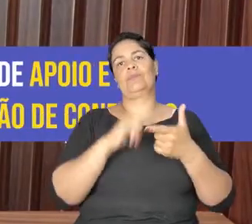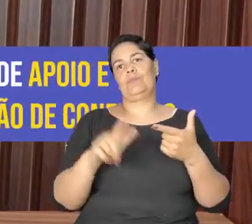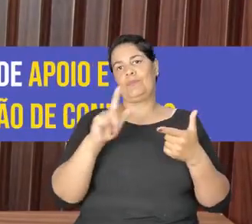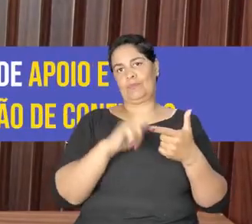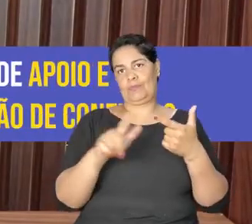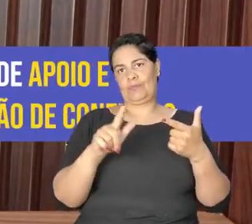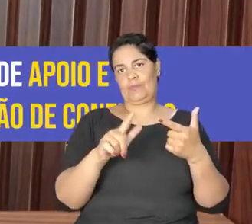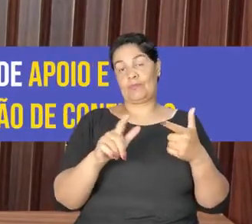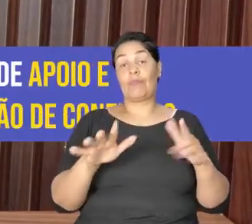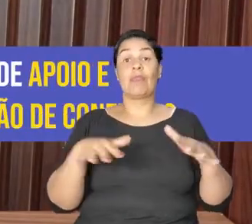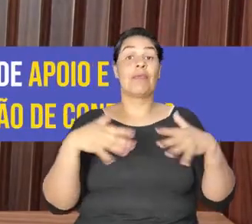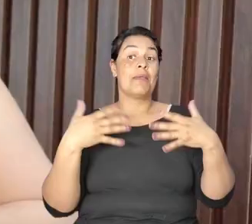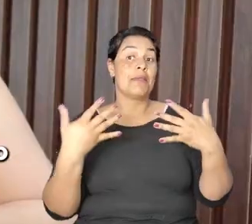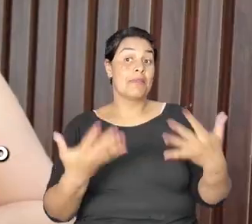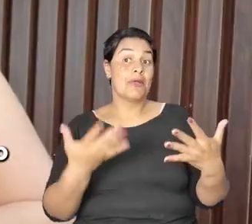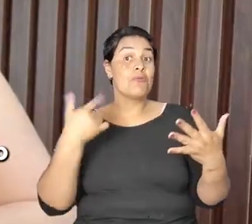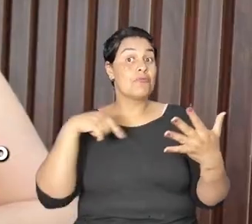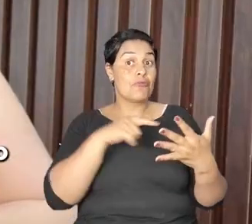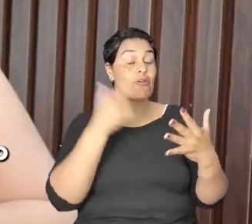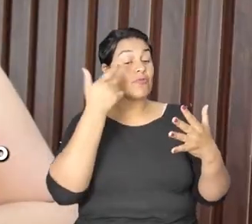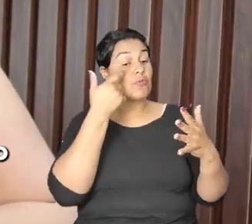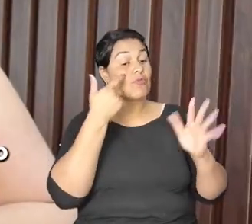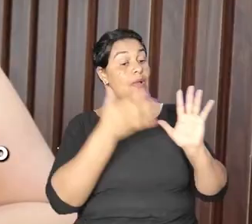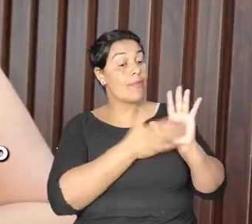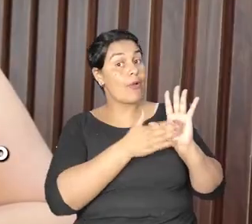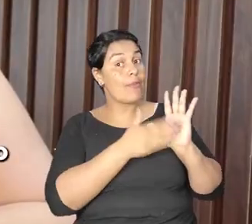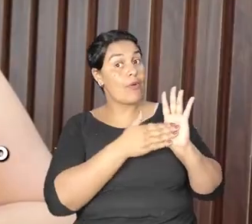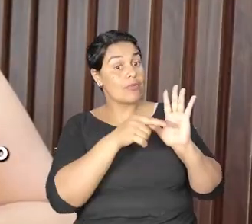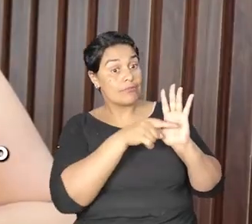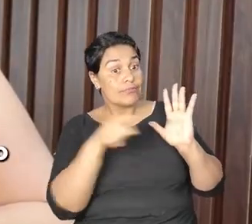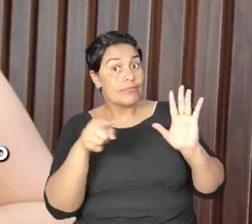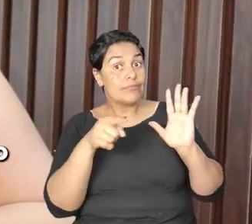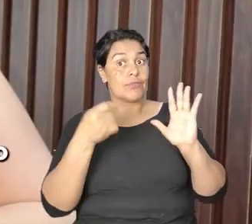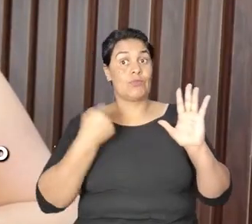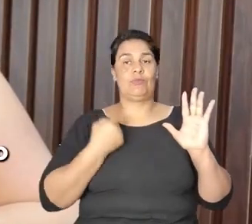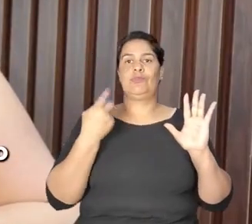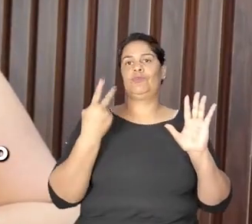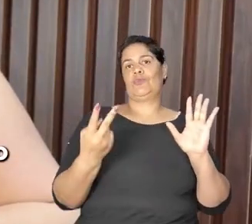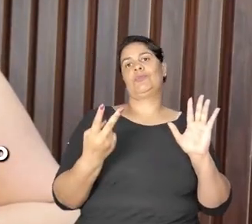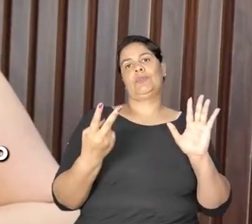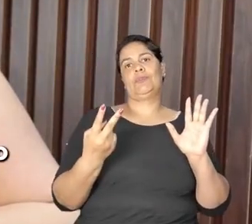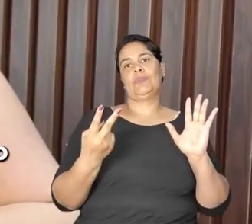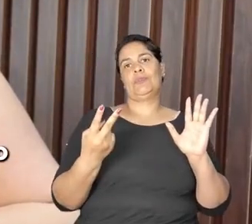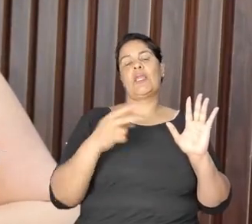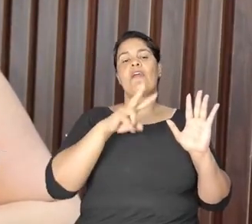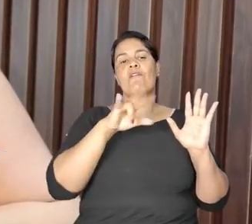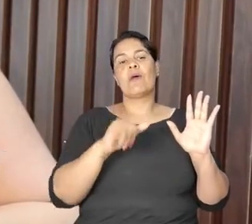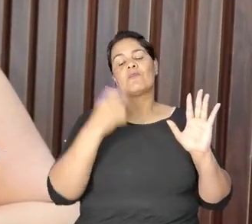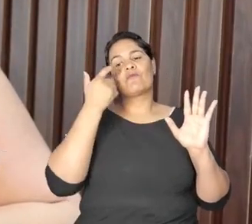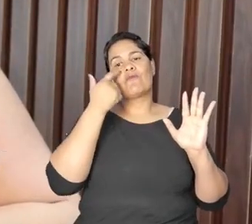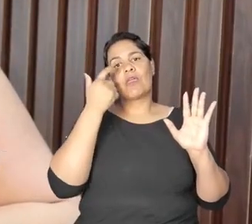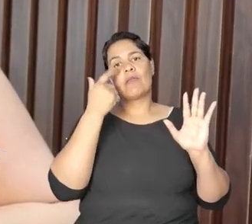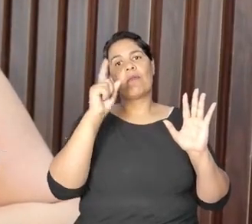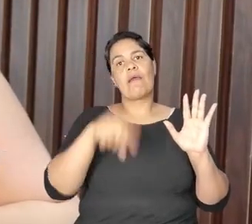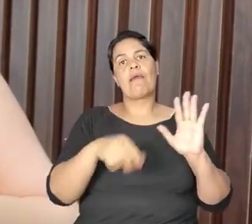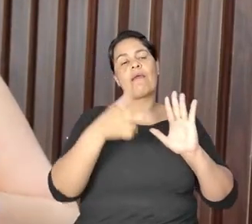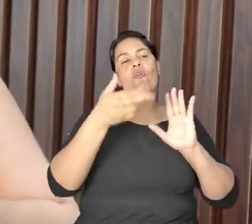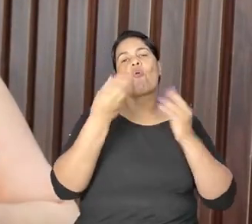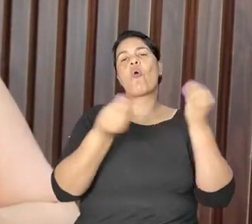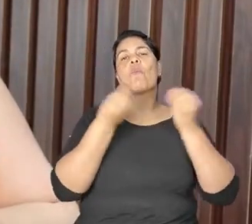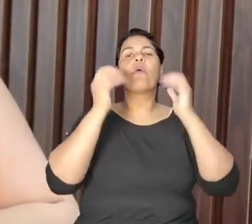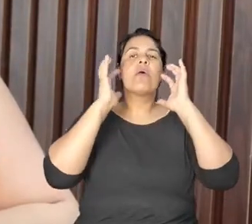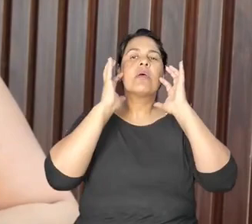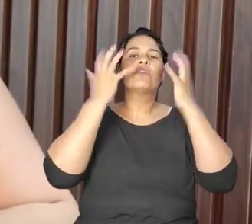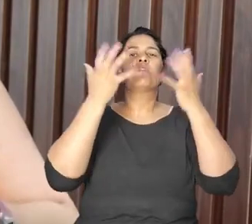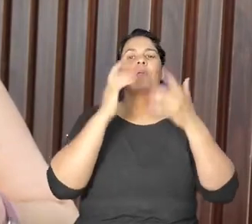e de resolução de conflito. Então, acompanharemos a proposição dessas práticas restaurativas na unidade 2,